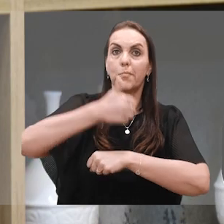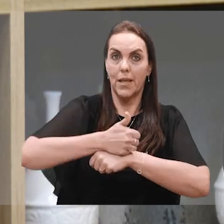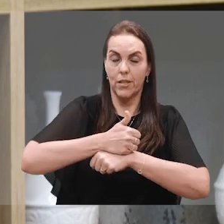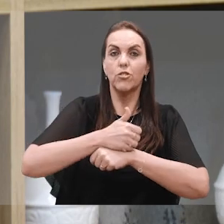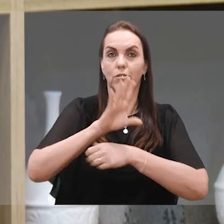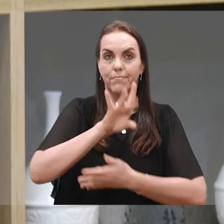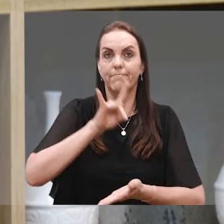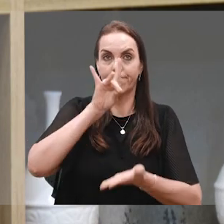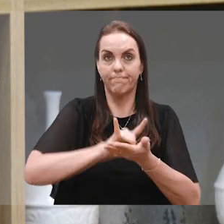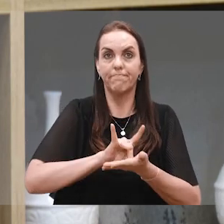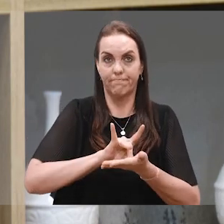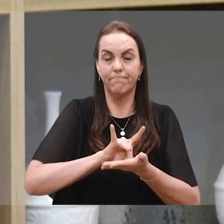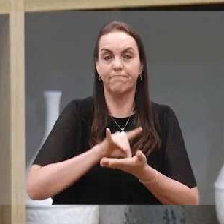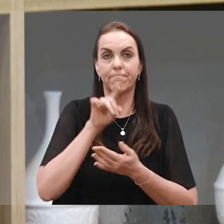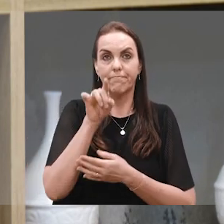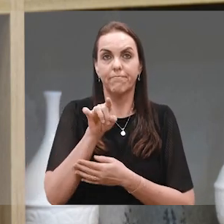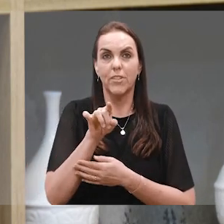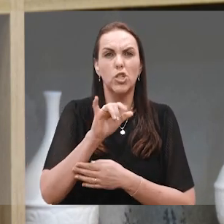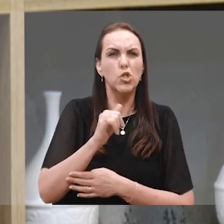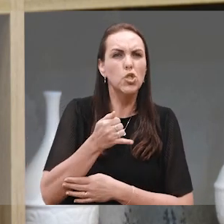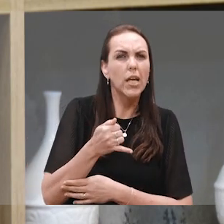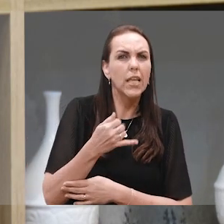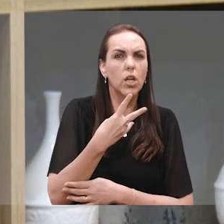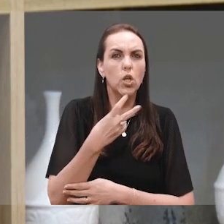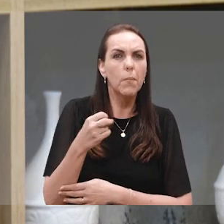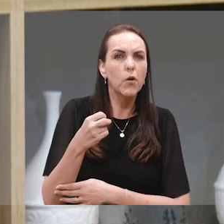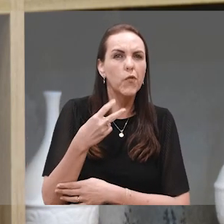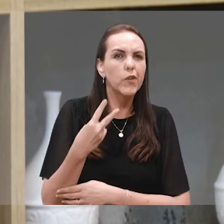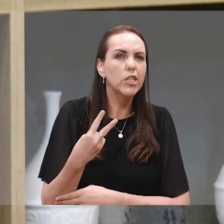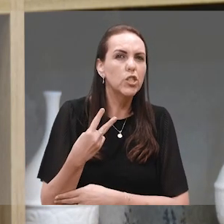imediata. Isso em janeiro de